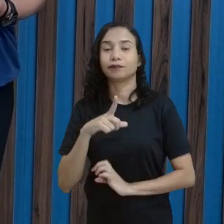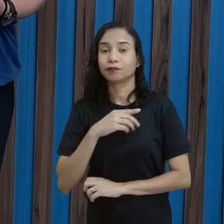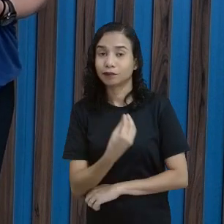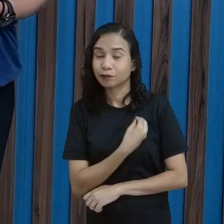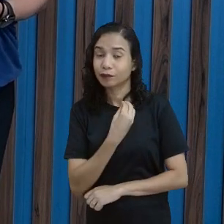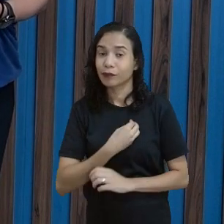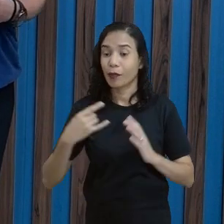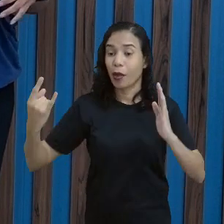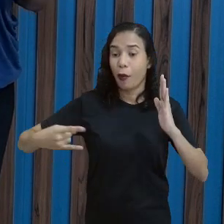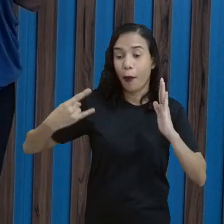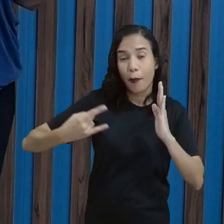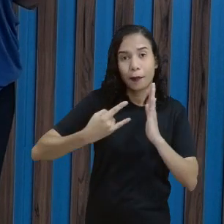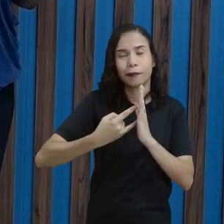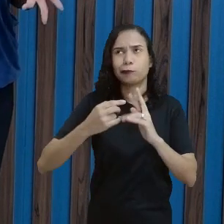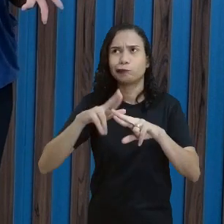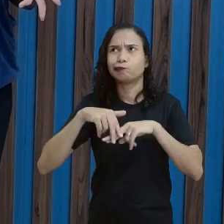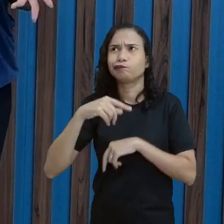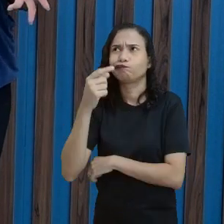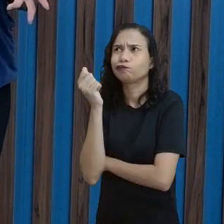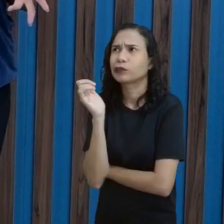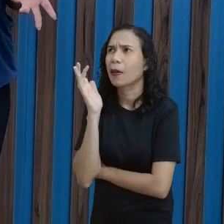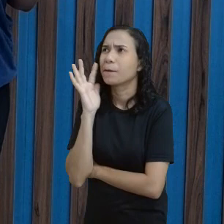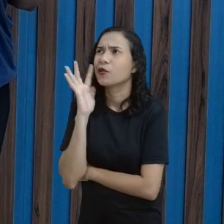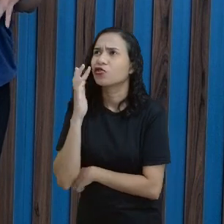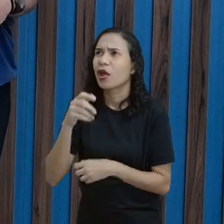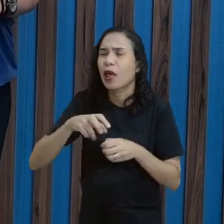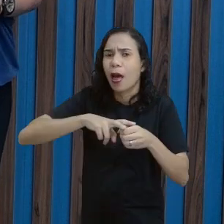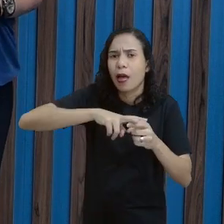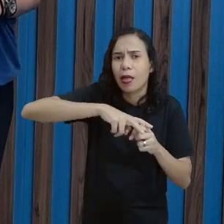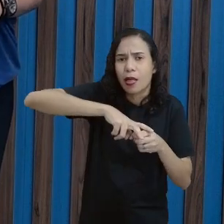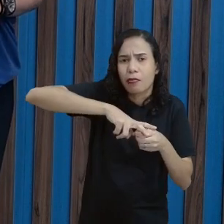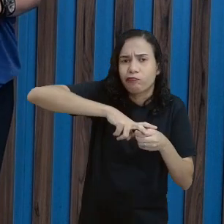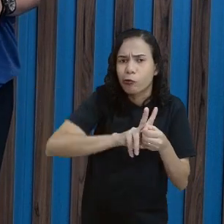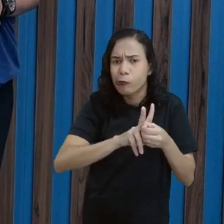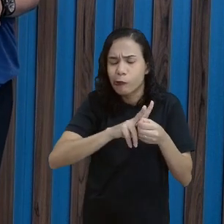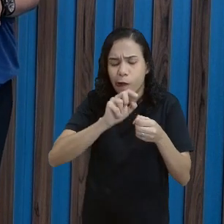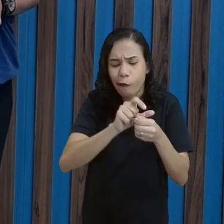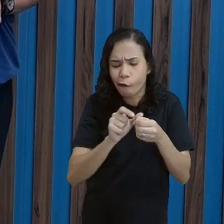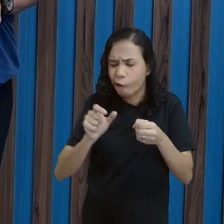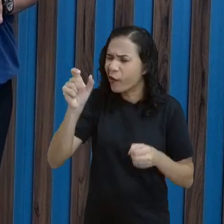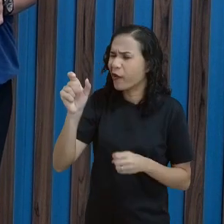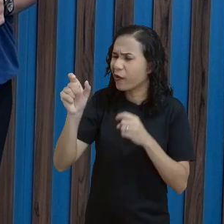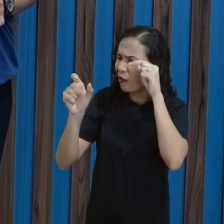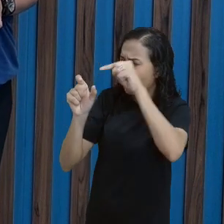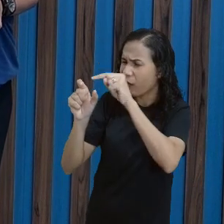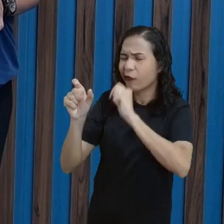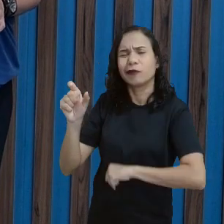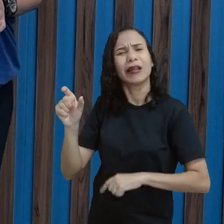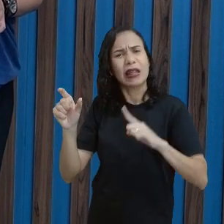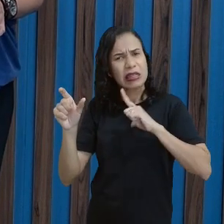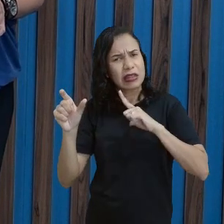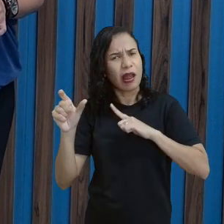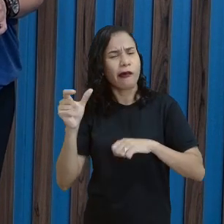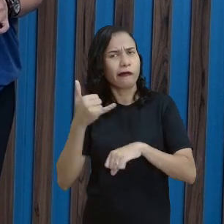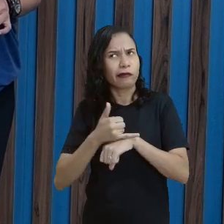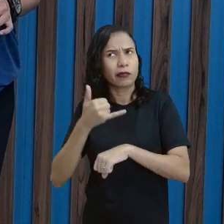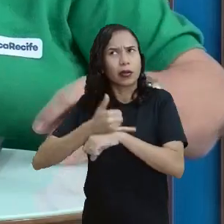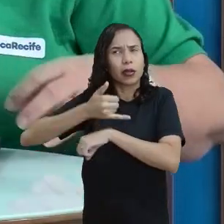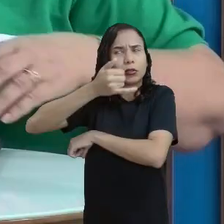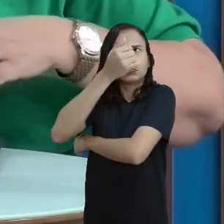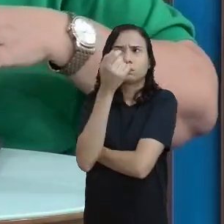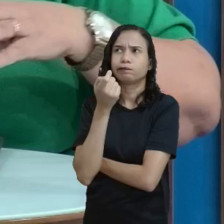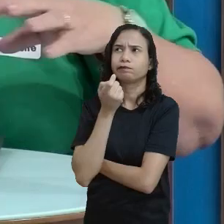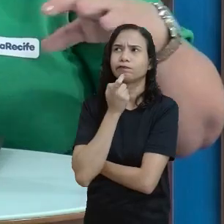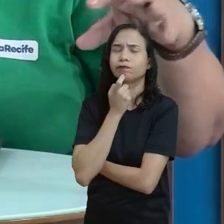Então, gente, uma tampinha de garrafa, ela tem metal nela? É. Porque